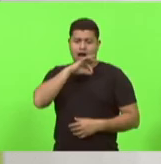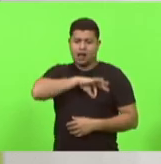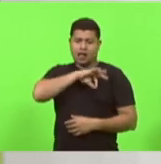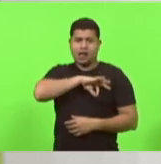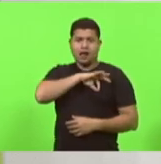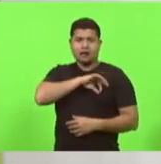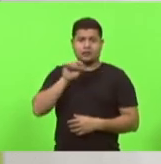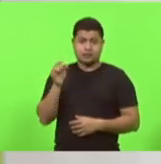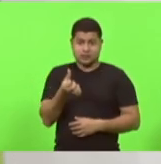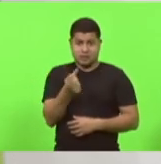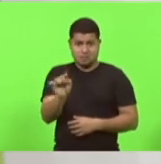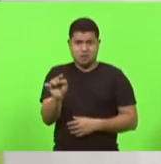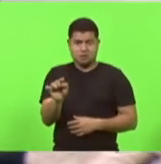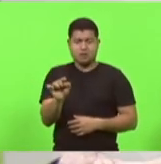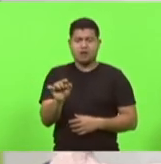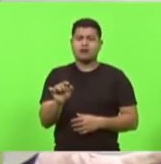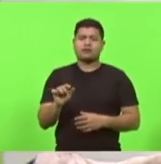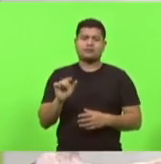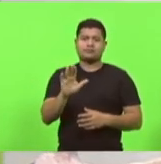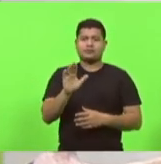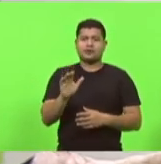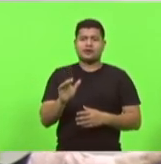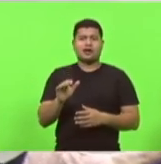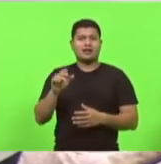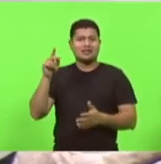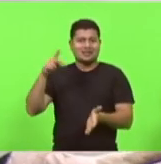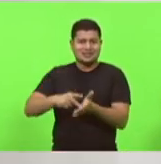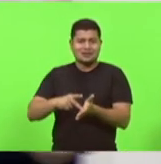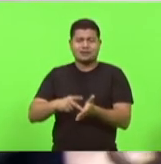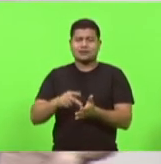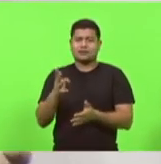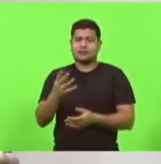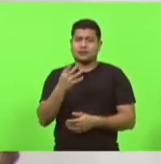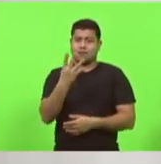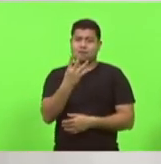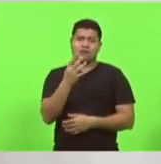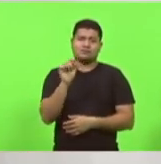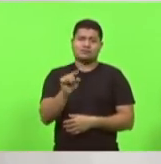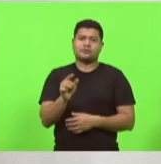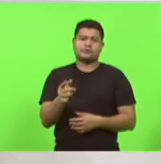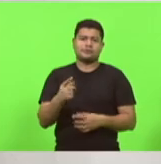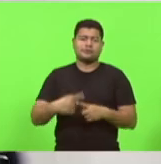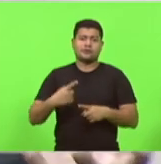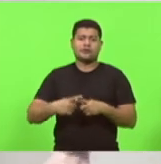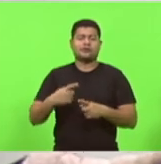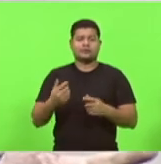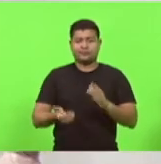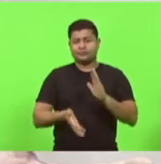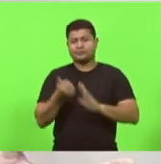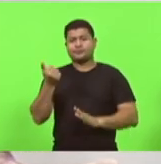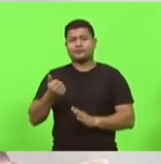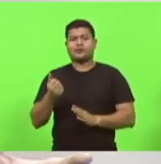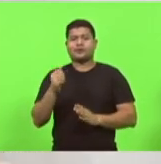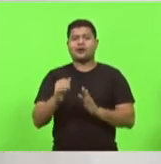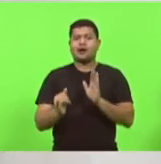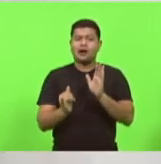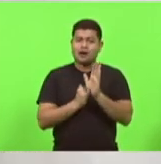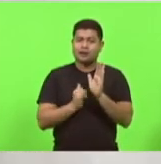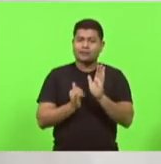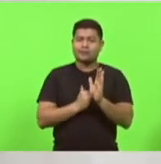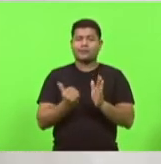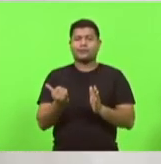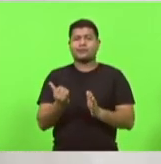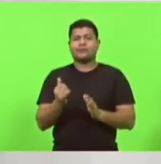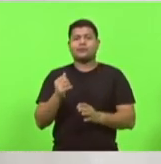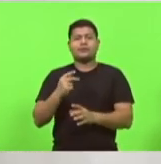Então, não é uma guerra aqui, não é uma guerra das entidades, não é uma guerra dos servidores.